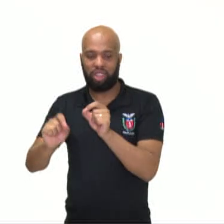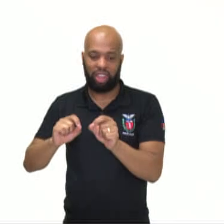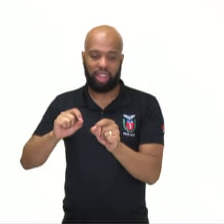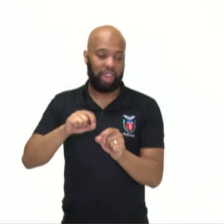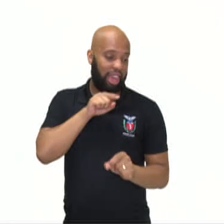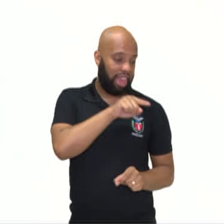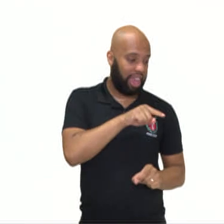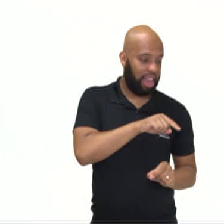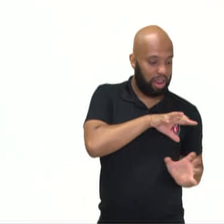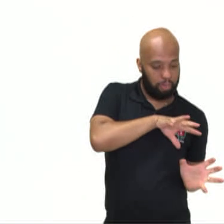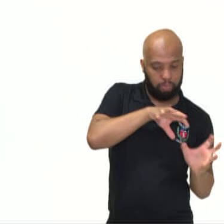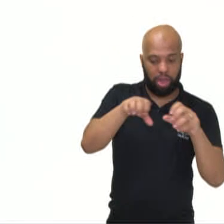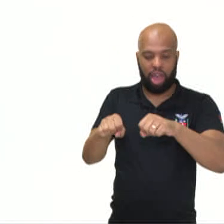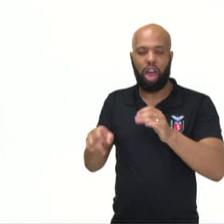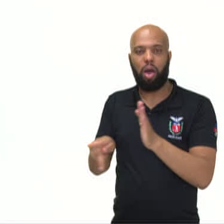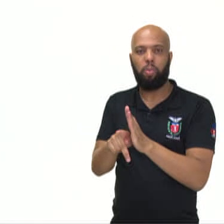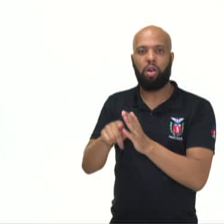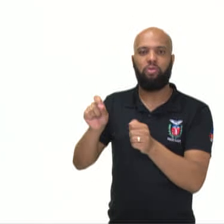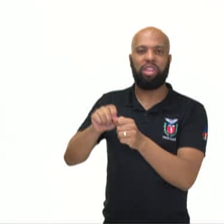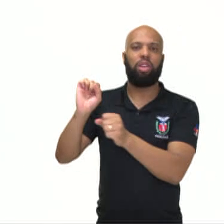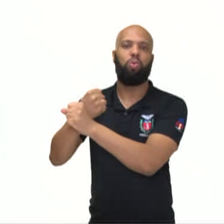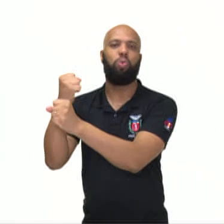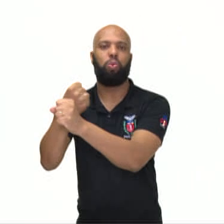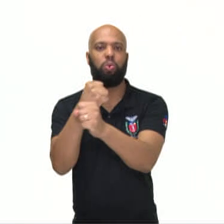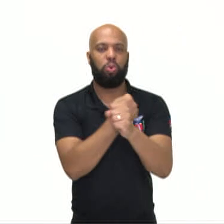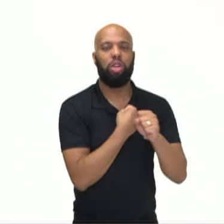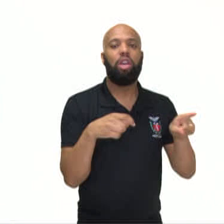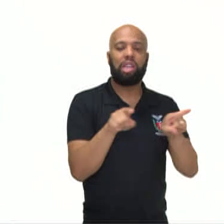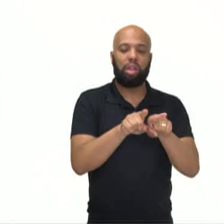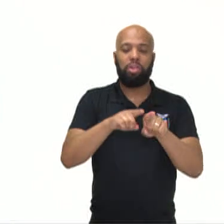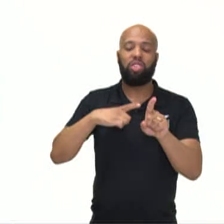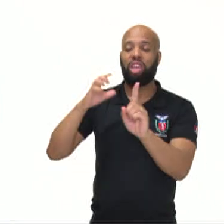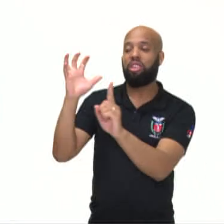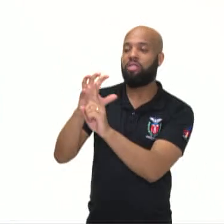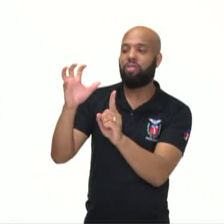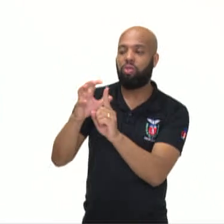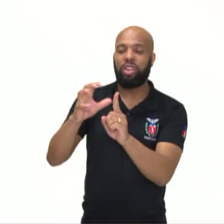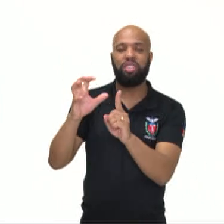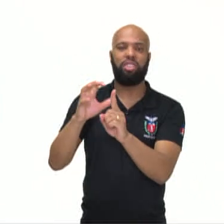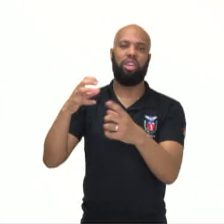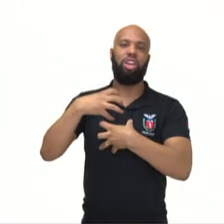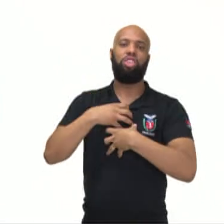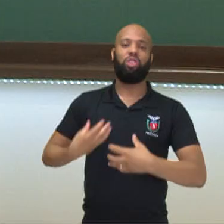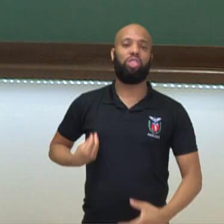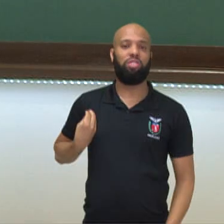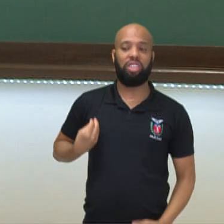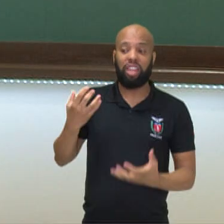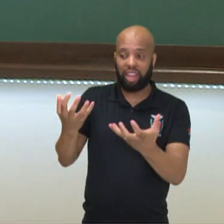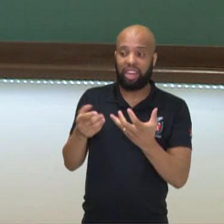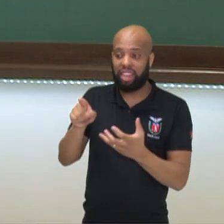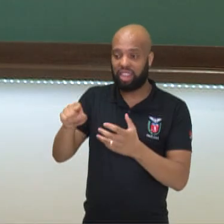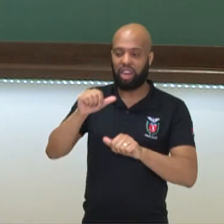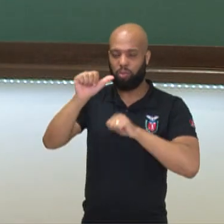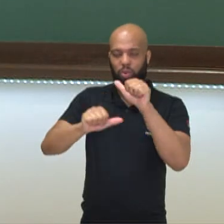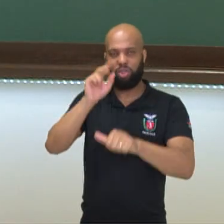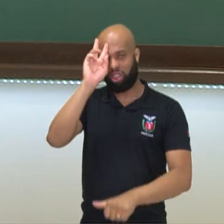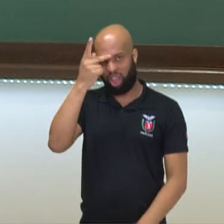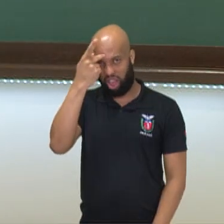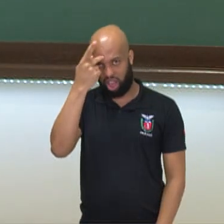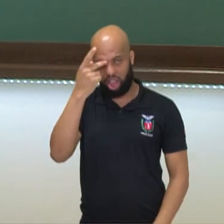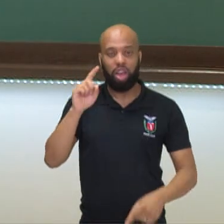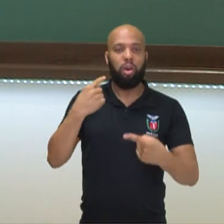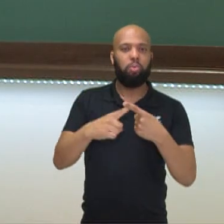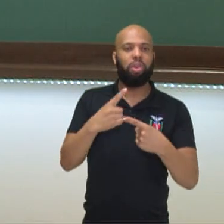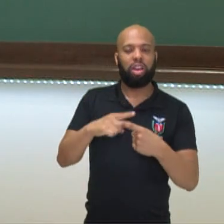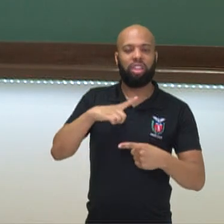áreas destinadas à colonização e ainda havia a imposição de alteração em seus modos de vida. Lembra que nós falamos no início? Há